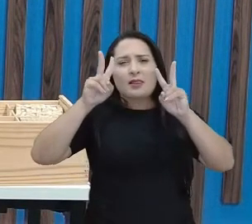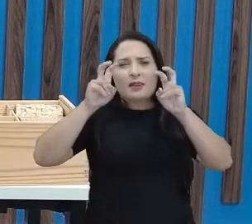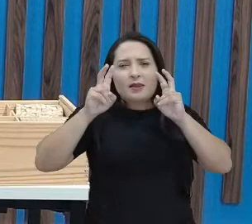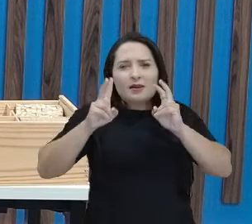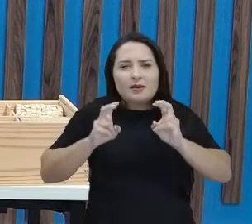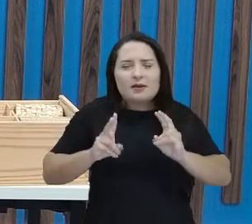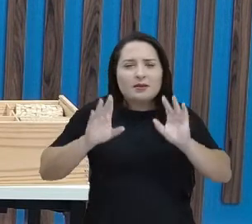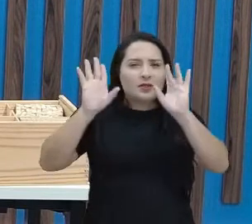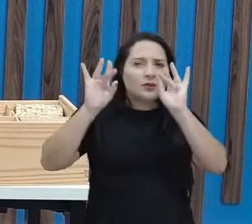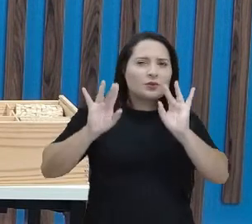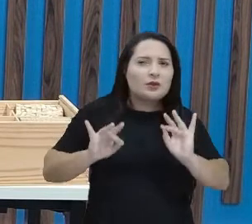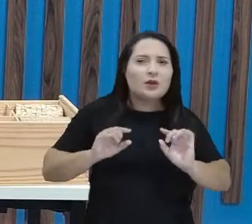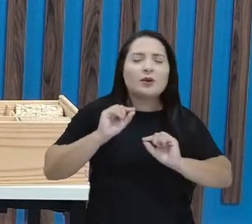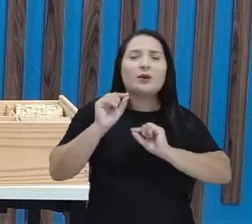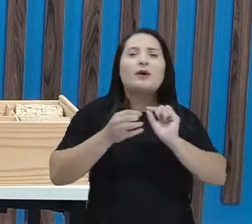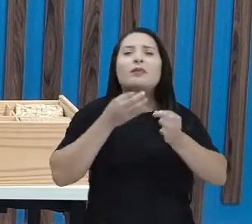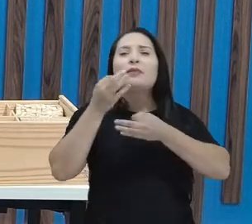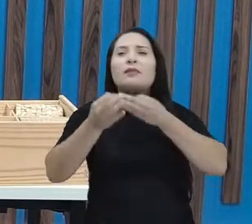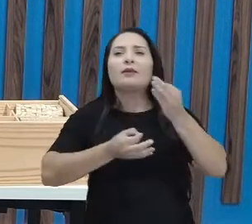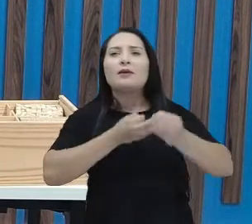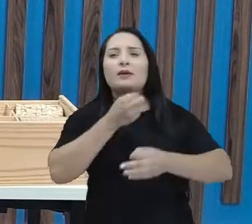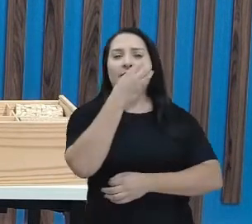digo